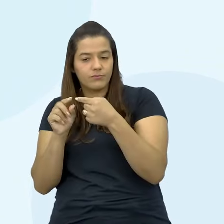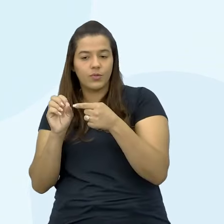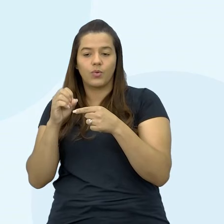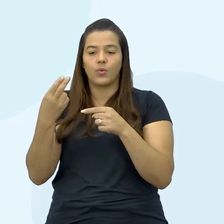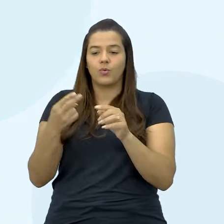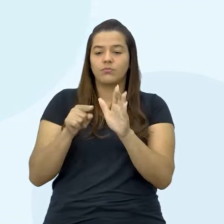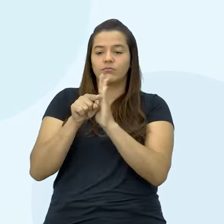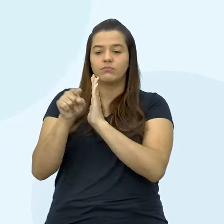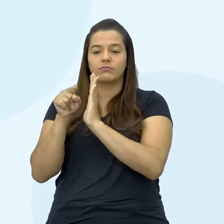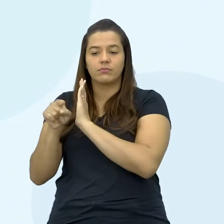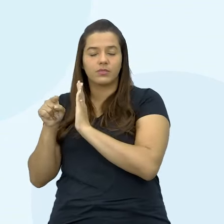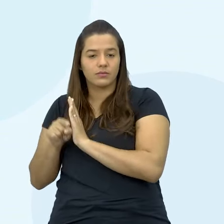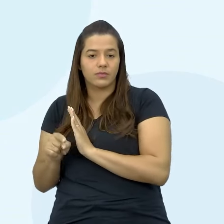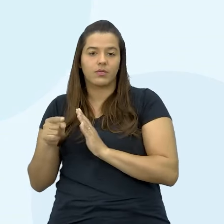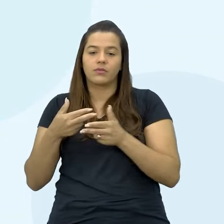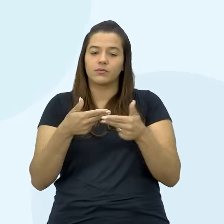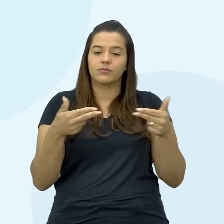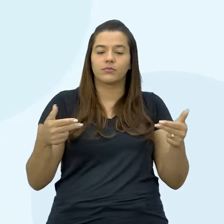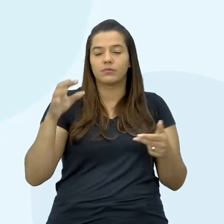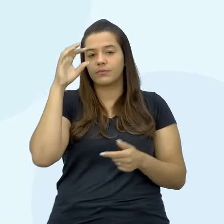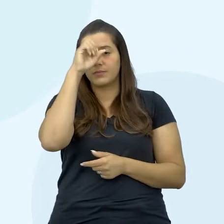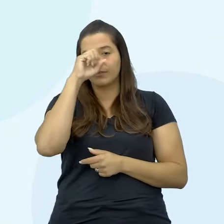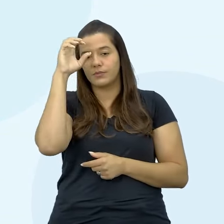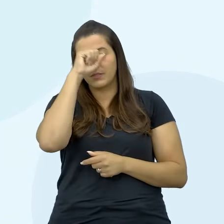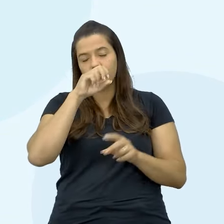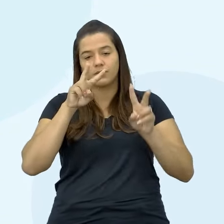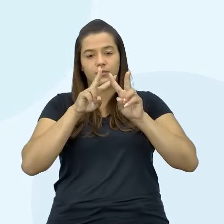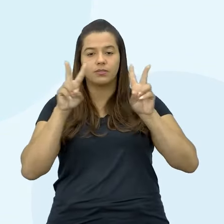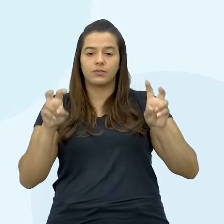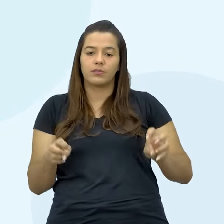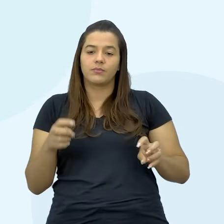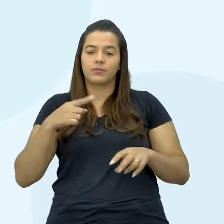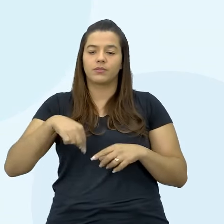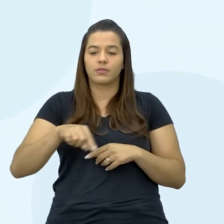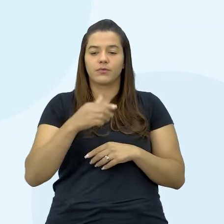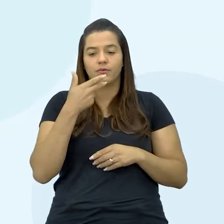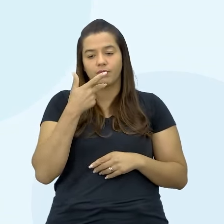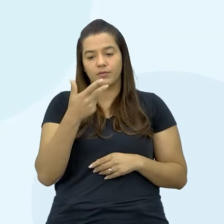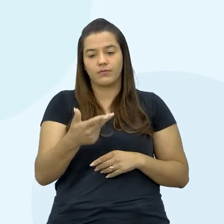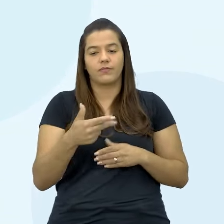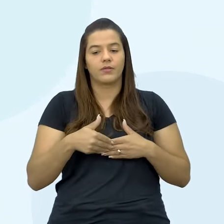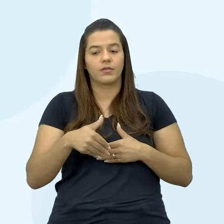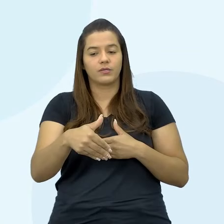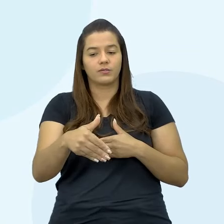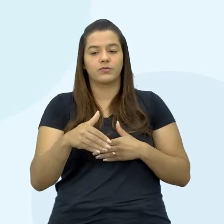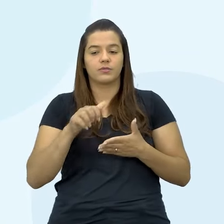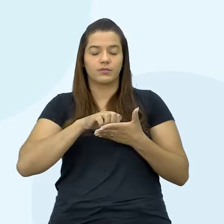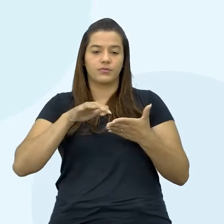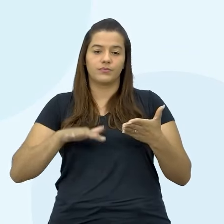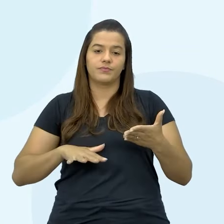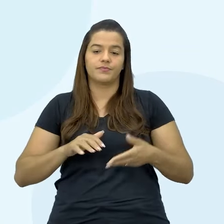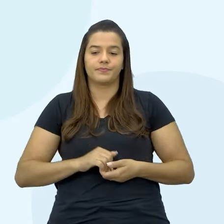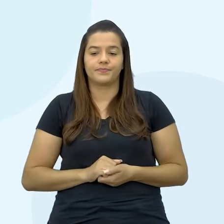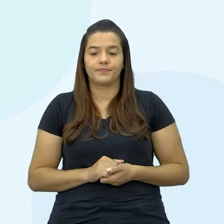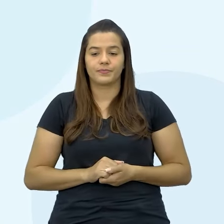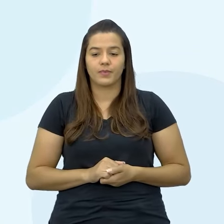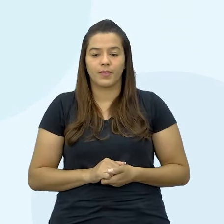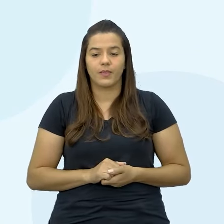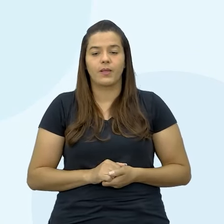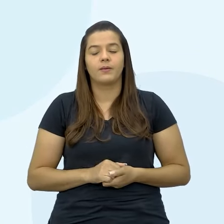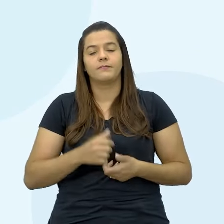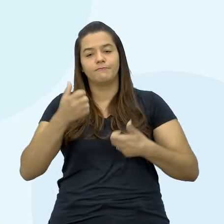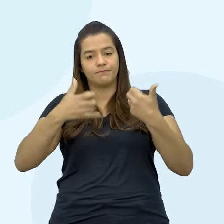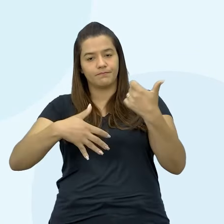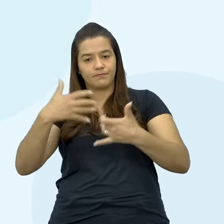as aprendizagens e temas que serão tratados nas próximas atividades. Instrua-os